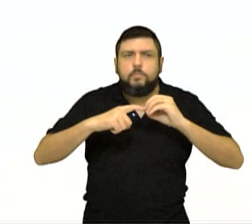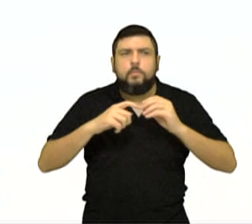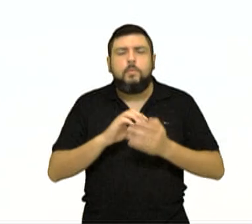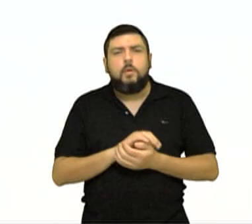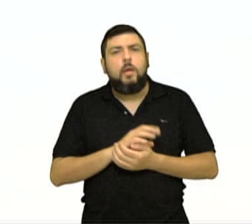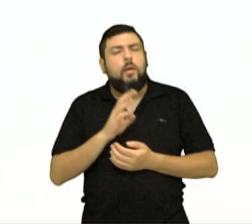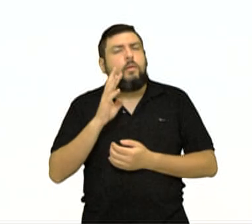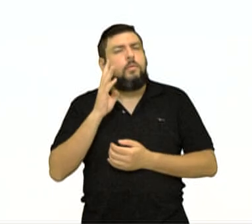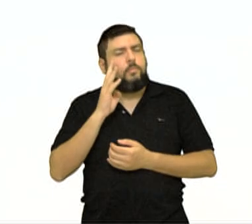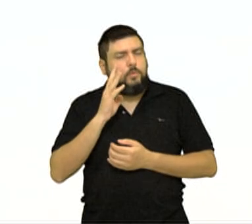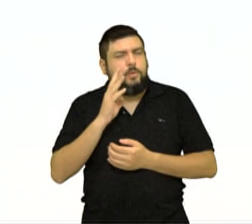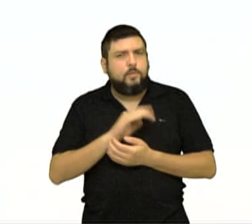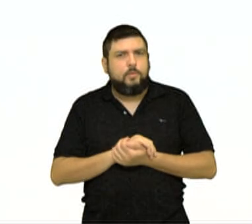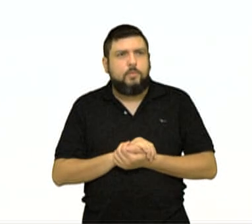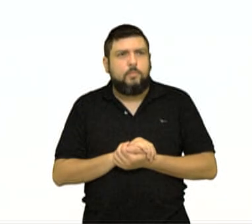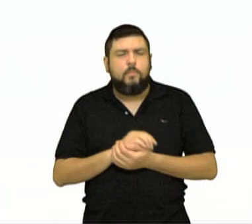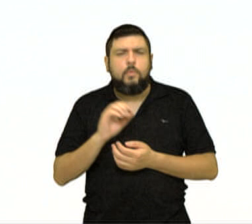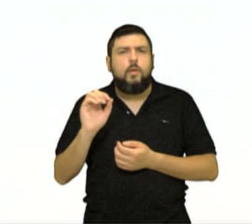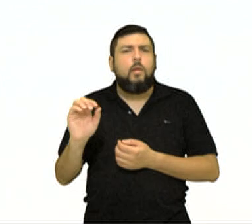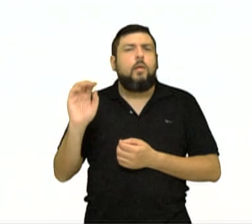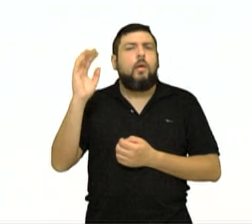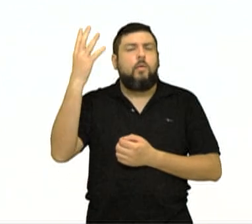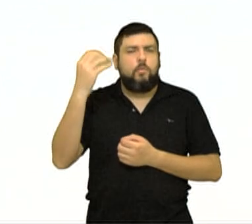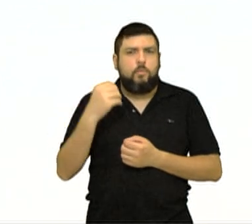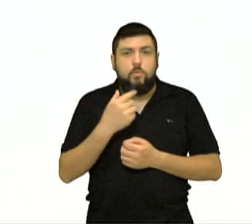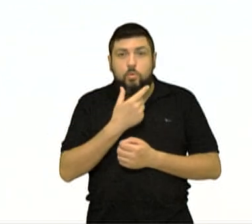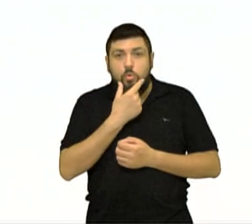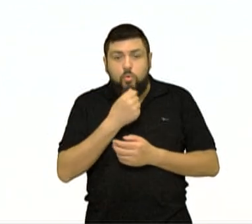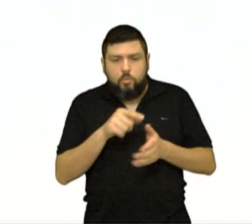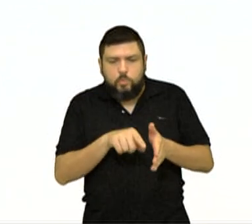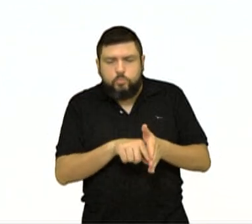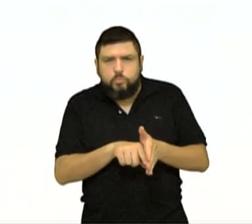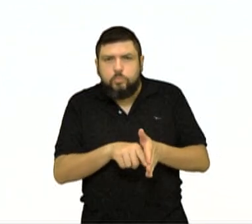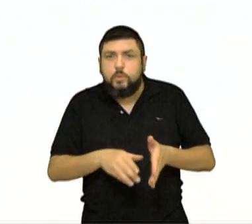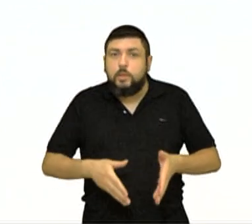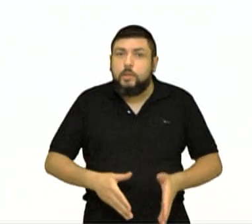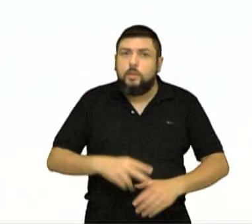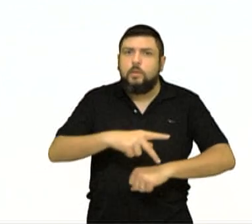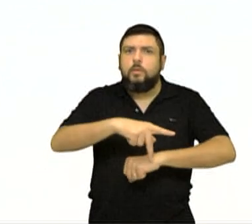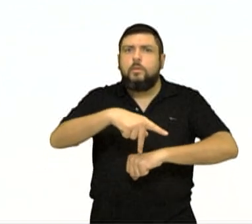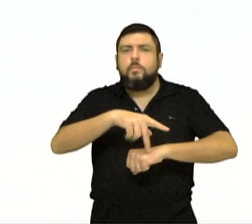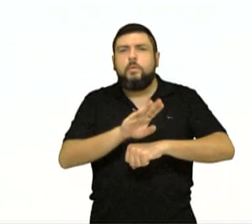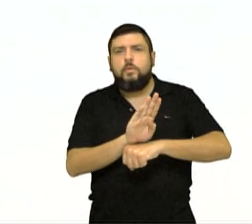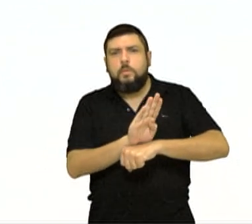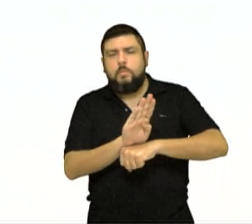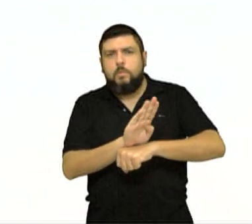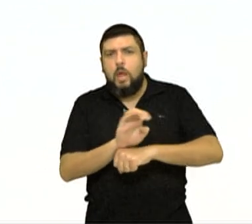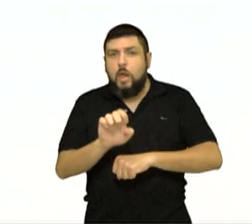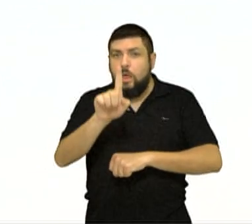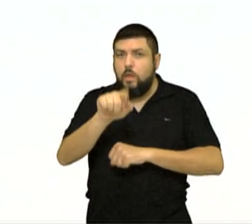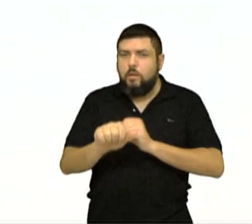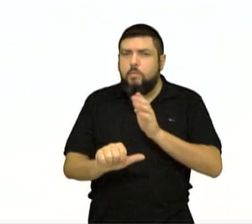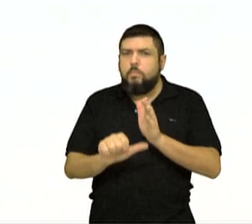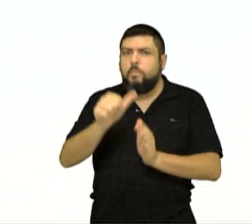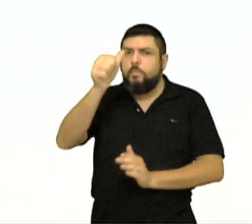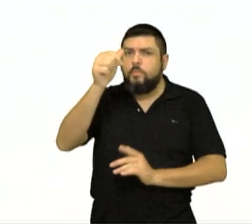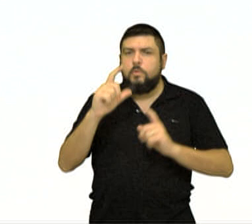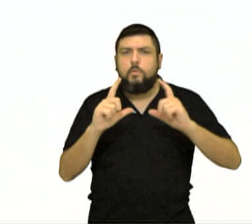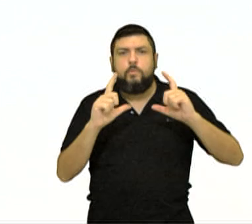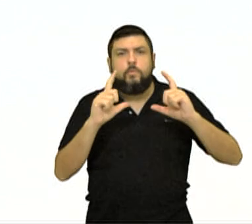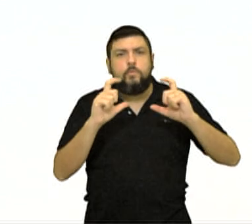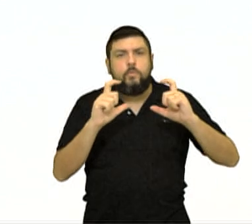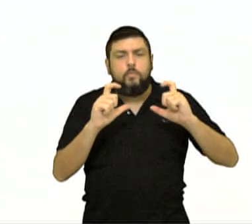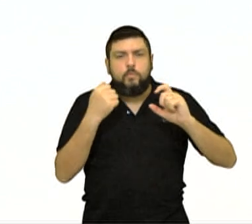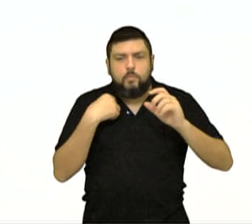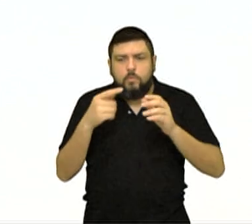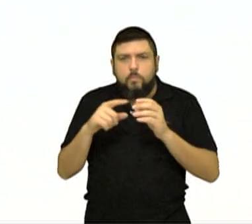assim, aqui o que acontece? Cientista belga diz a revista que as fotos são as primeiras já feitas assim tão de perto. E